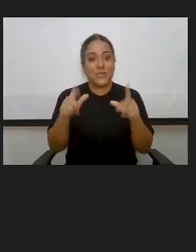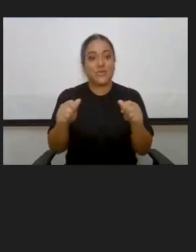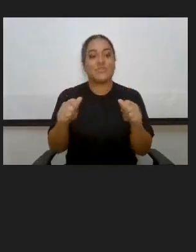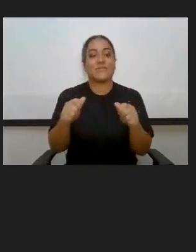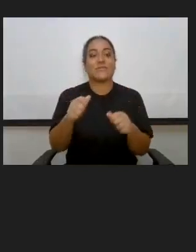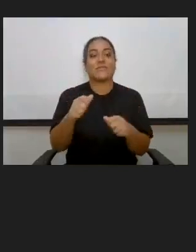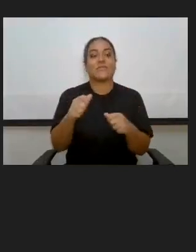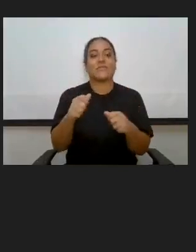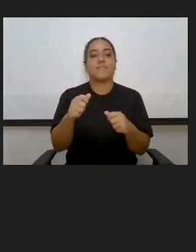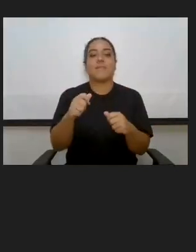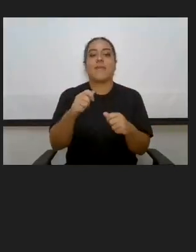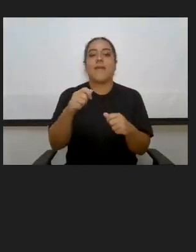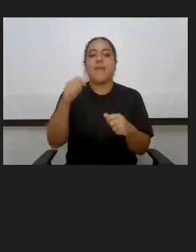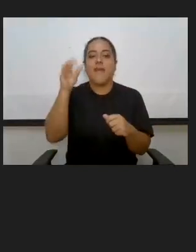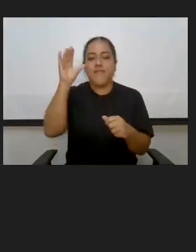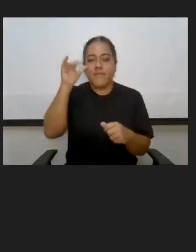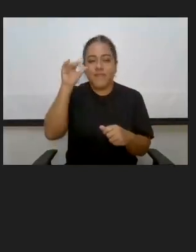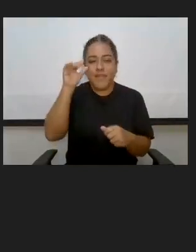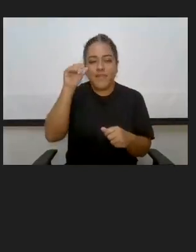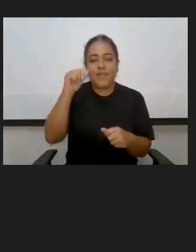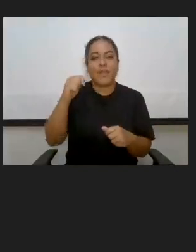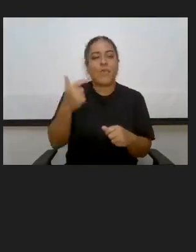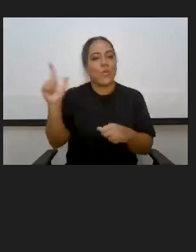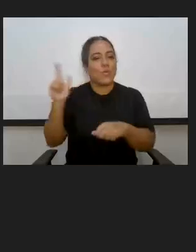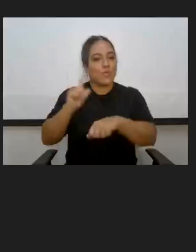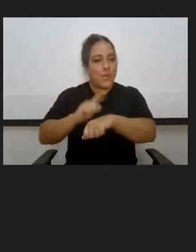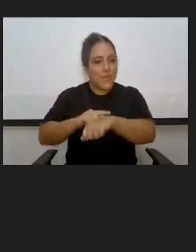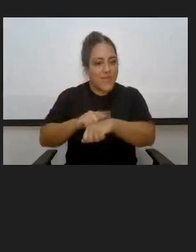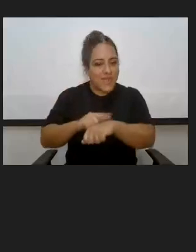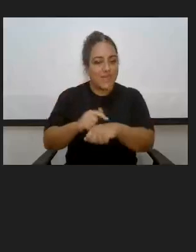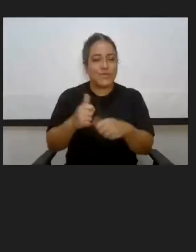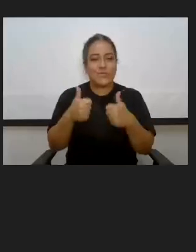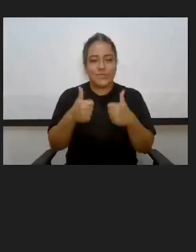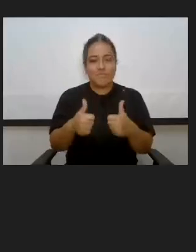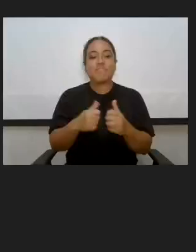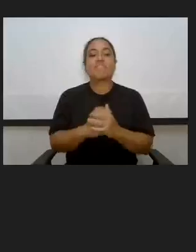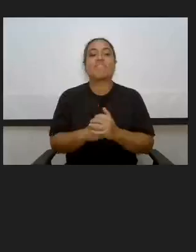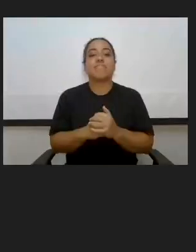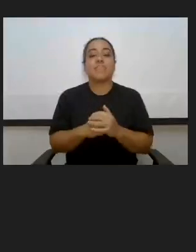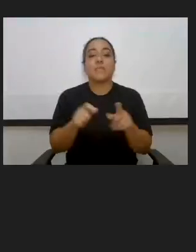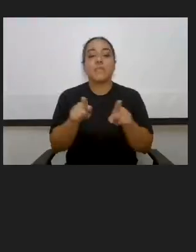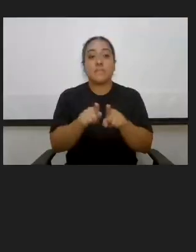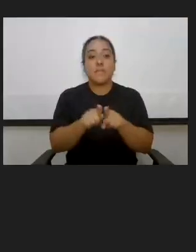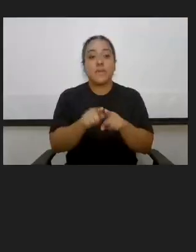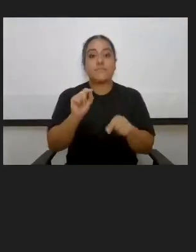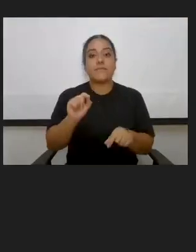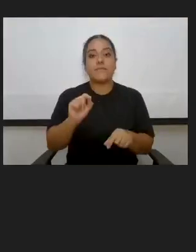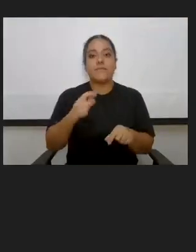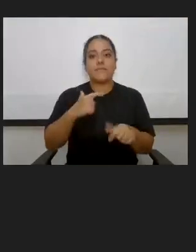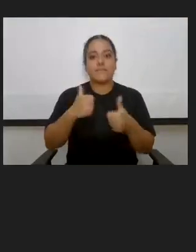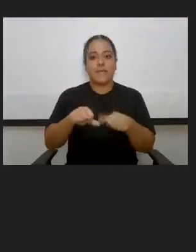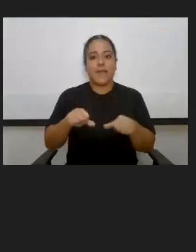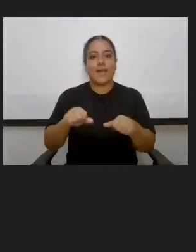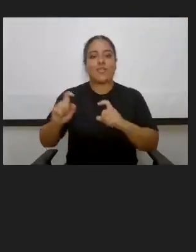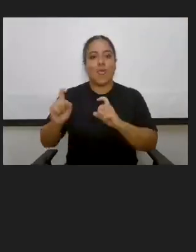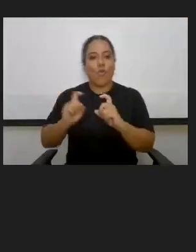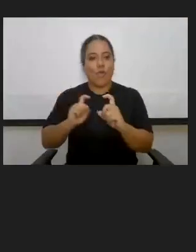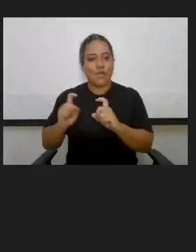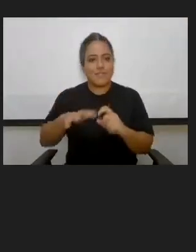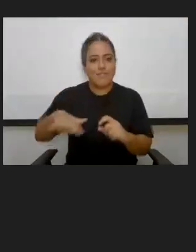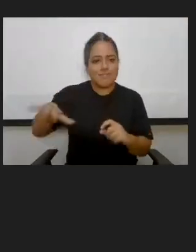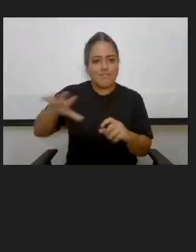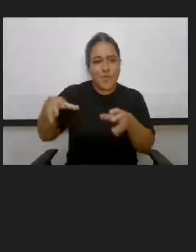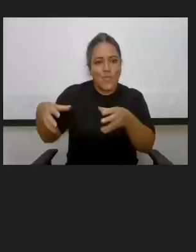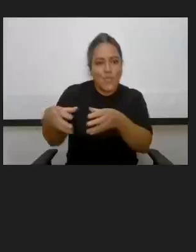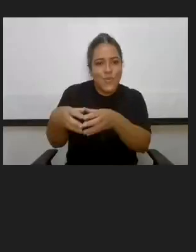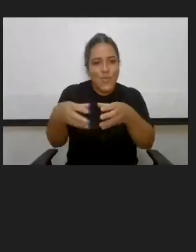ainda nos assistirão em outro momento, também àqueles que estão reunidos e organizados em